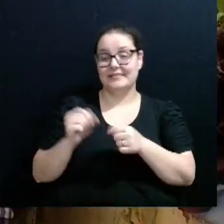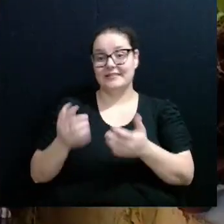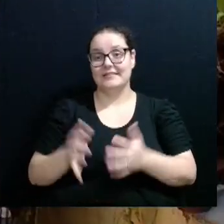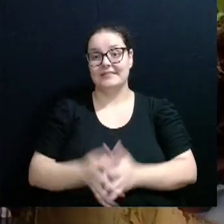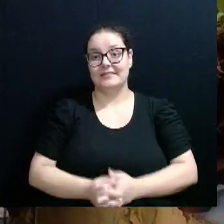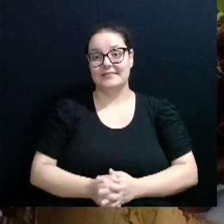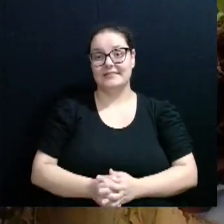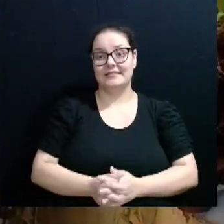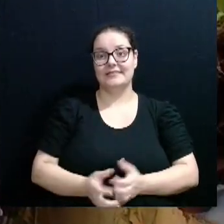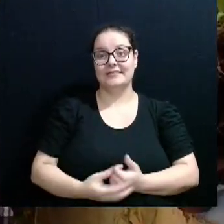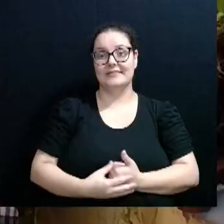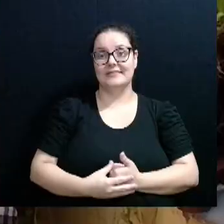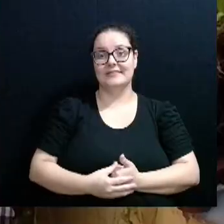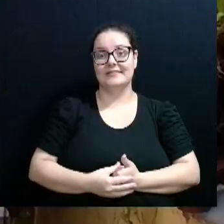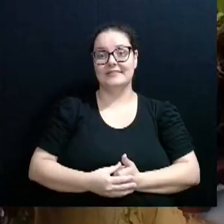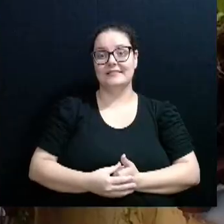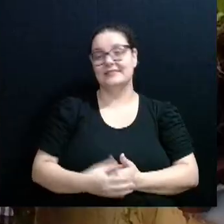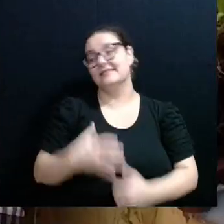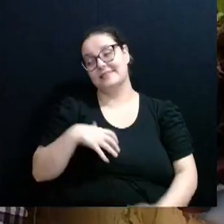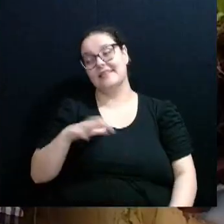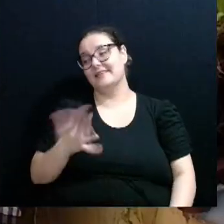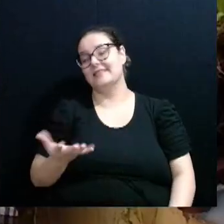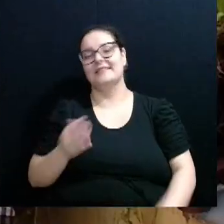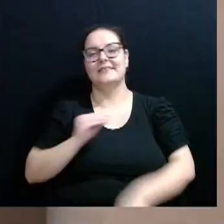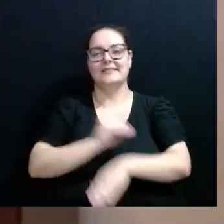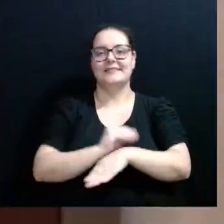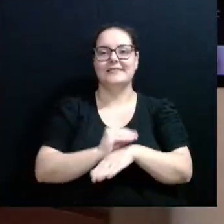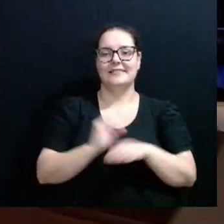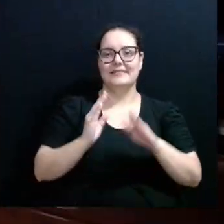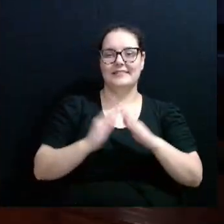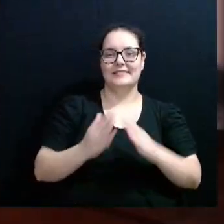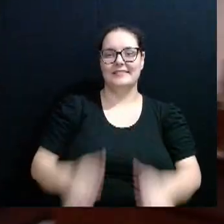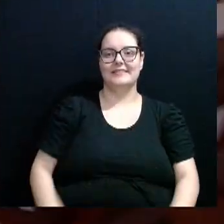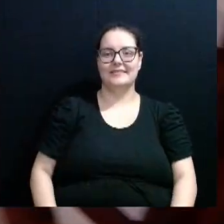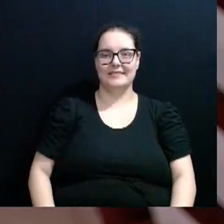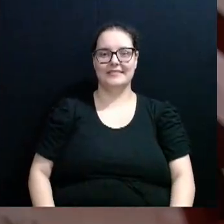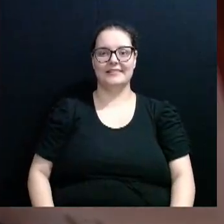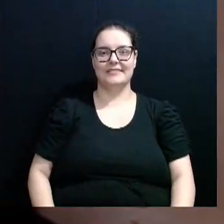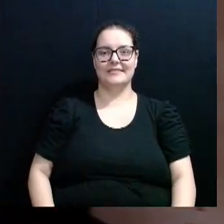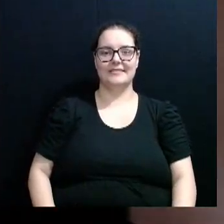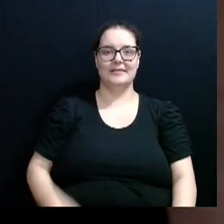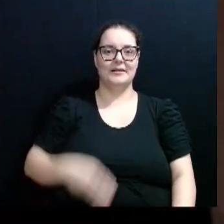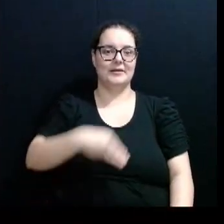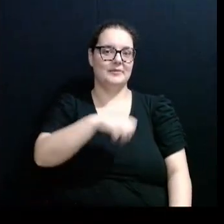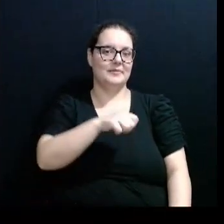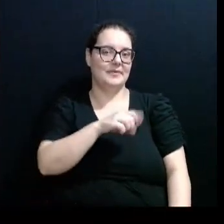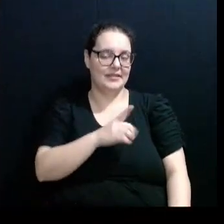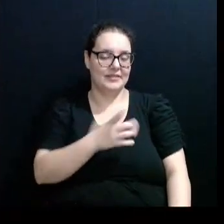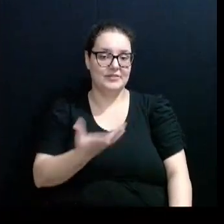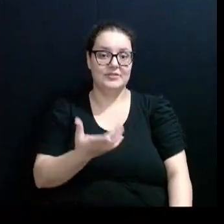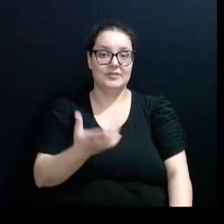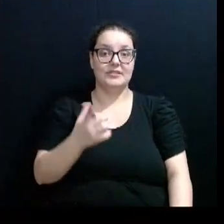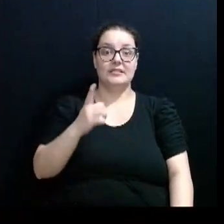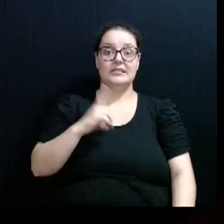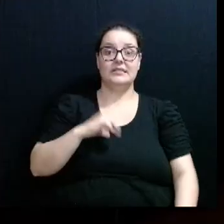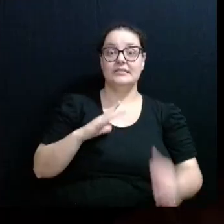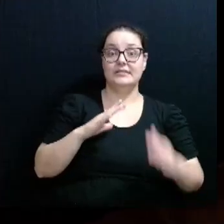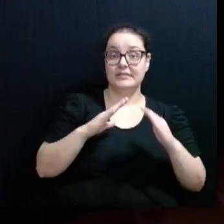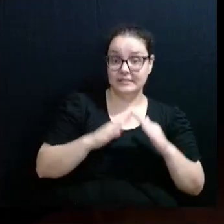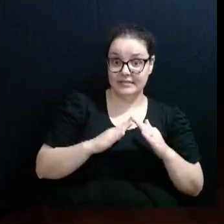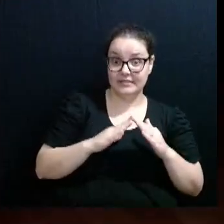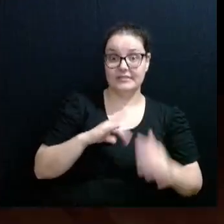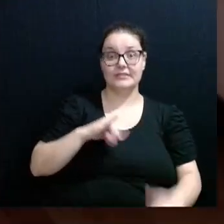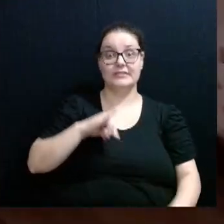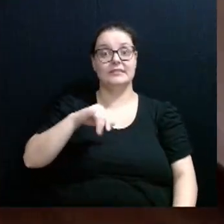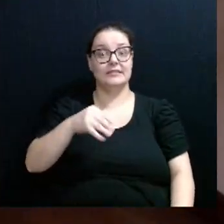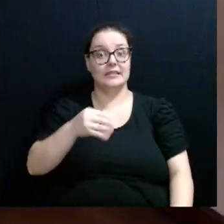E é isso, cuidar do meu cantinho para continuar sempre. Med, e ter a moradia, ter essa oportunidade de ter